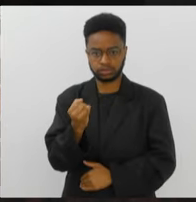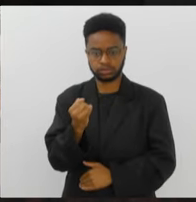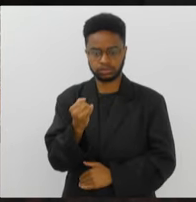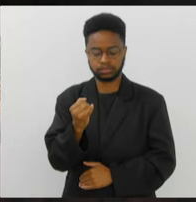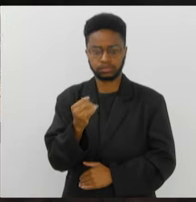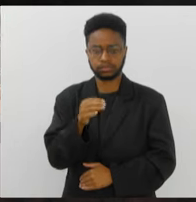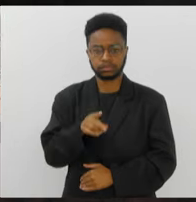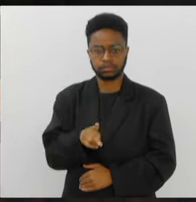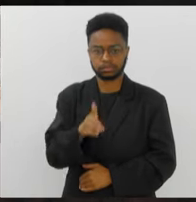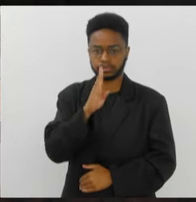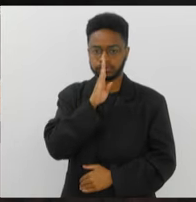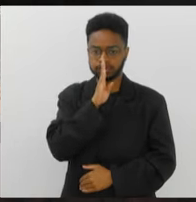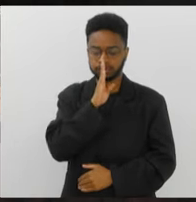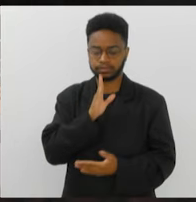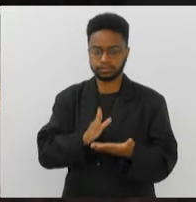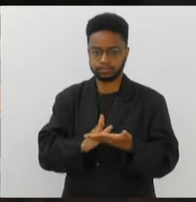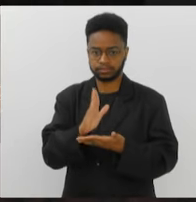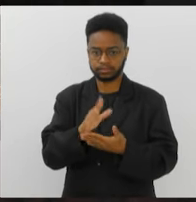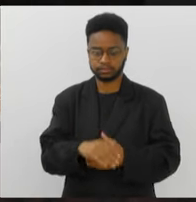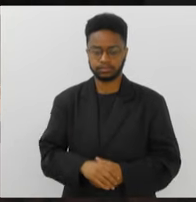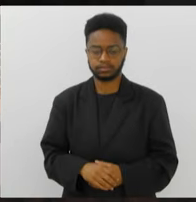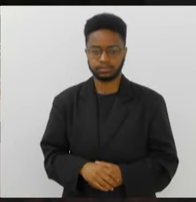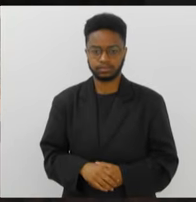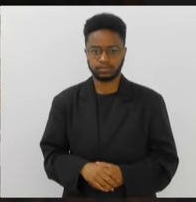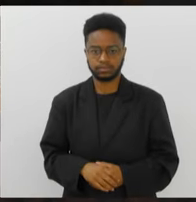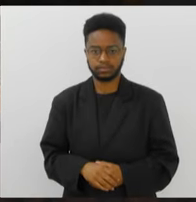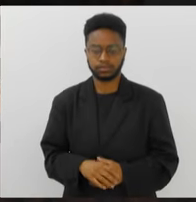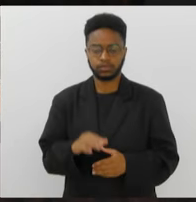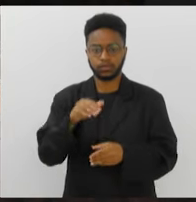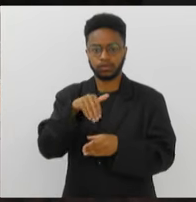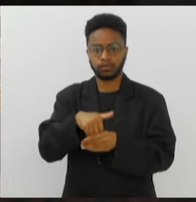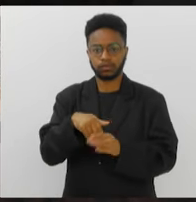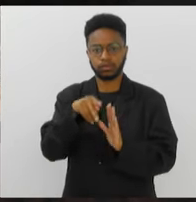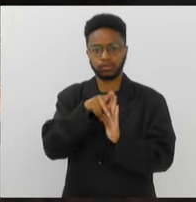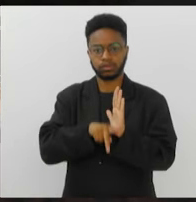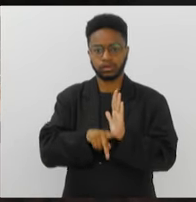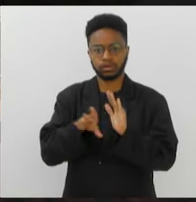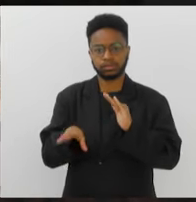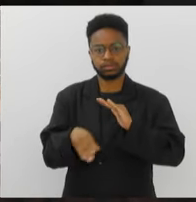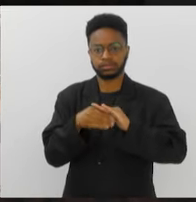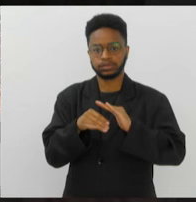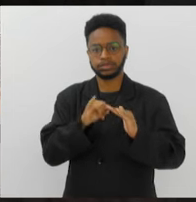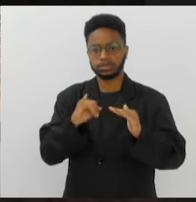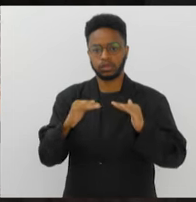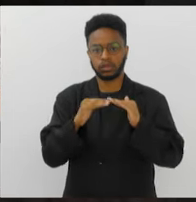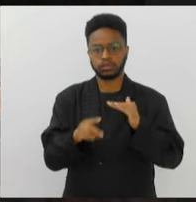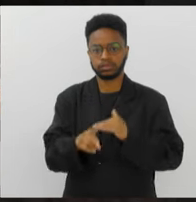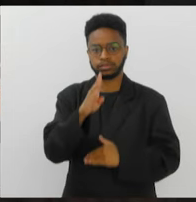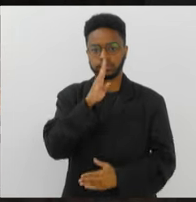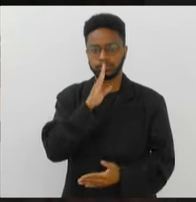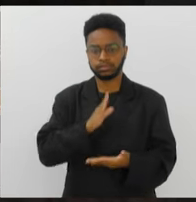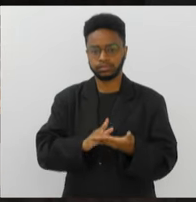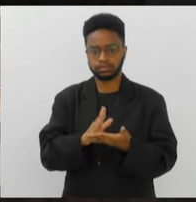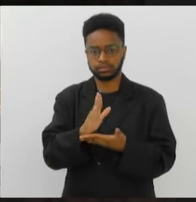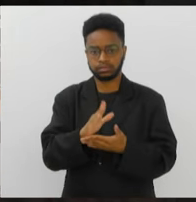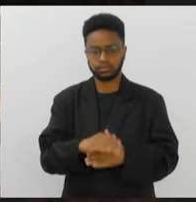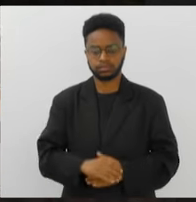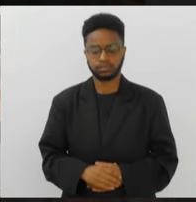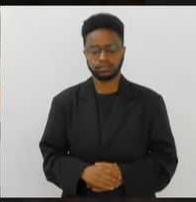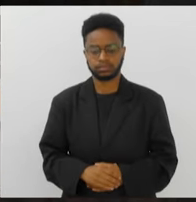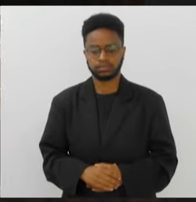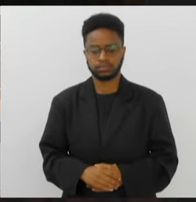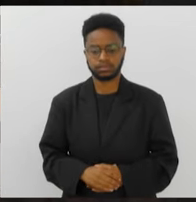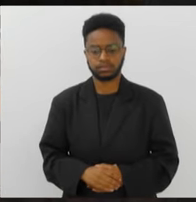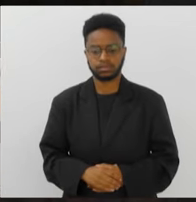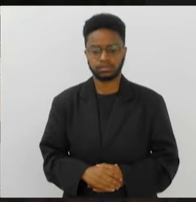aprovam permaneçam com a comissão, aprovado. Em votação, projeto assim emendado. Os senhores que aprovam permaneçam com a comissão,